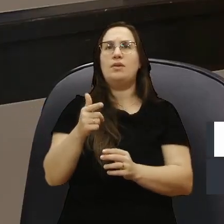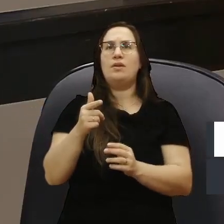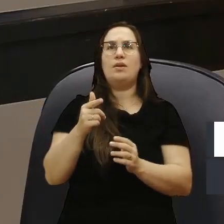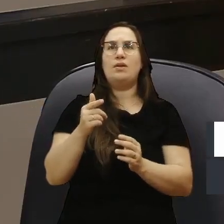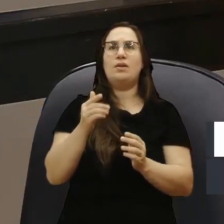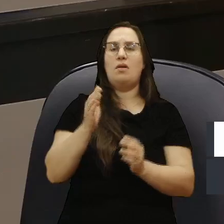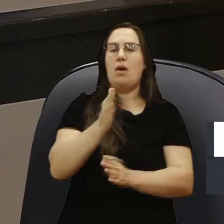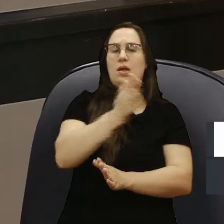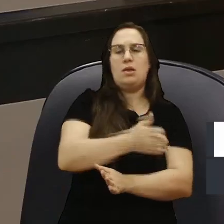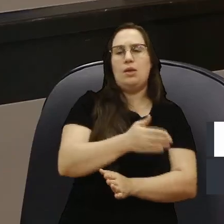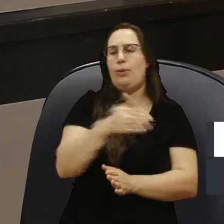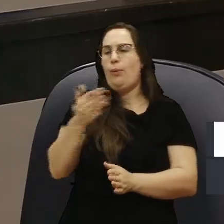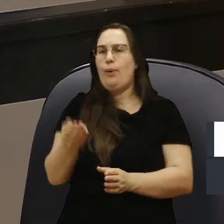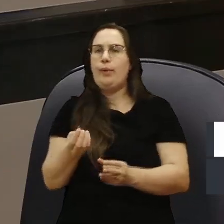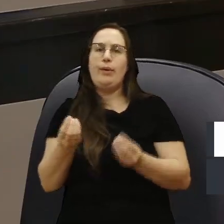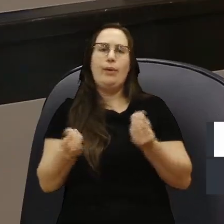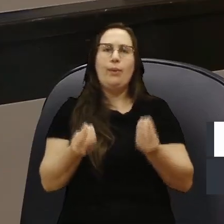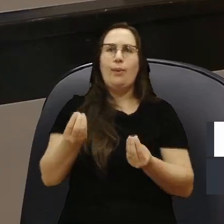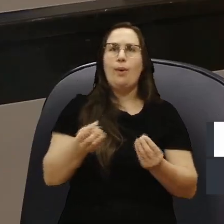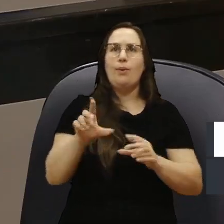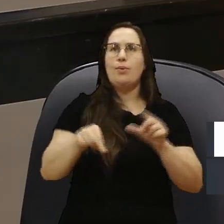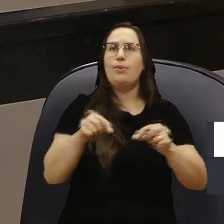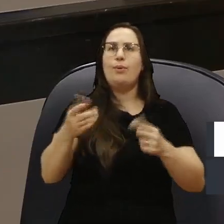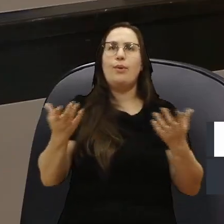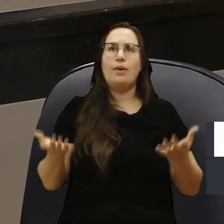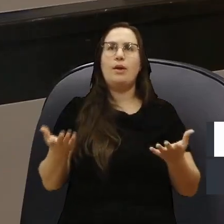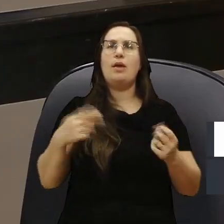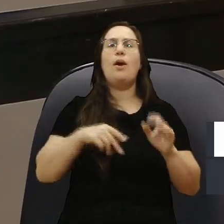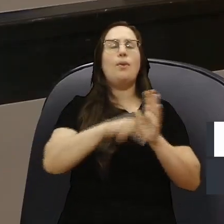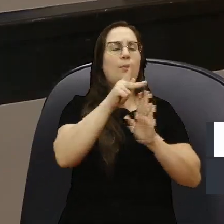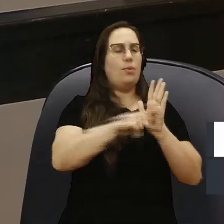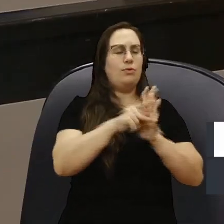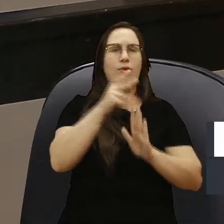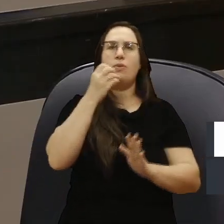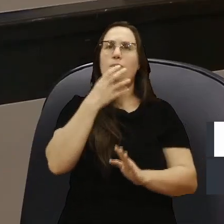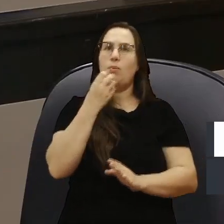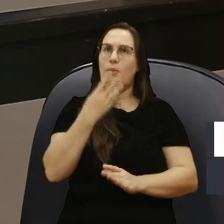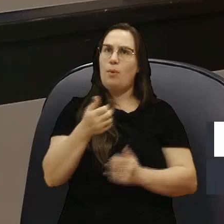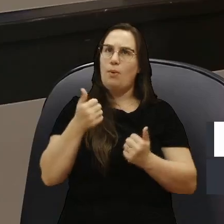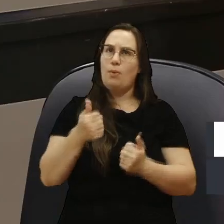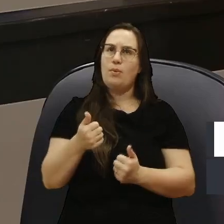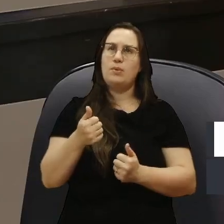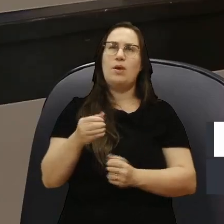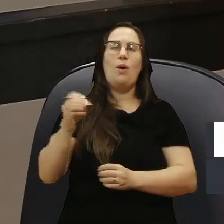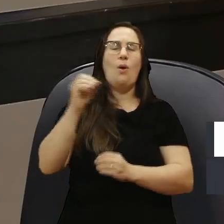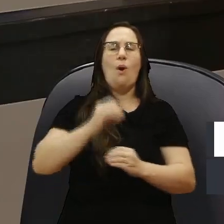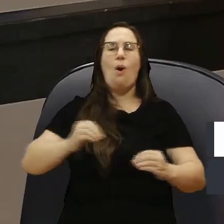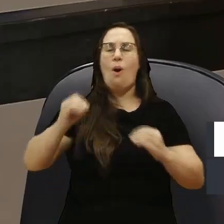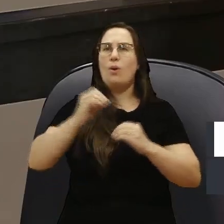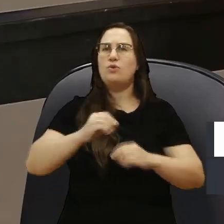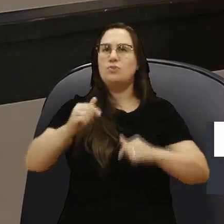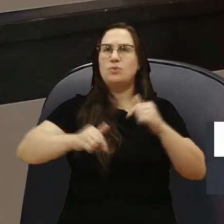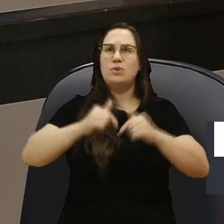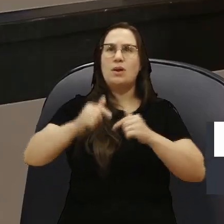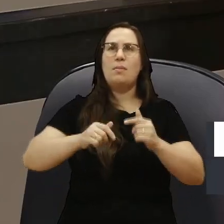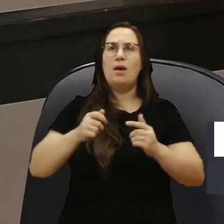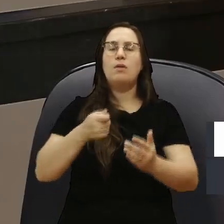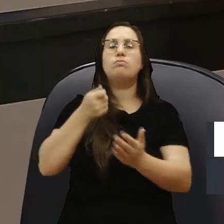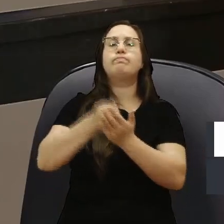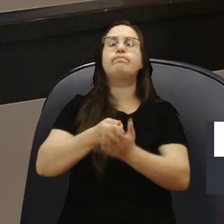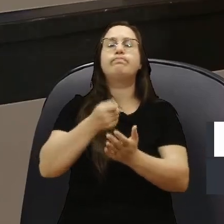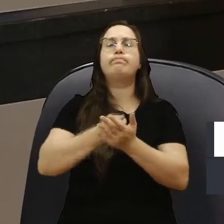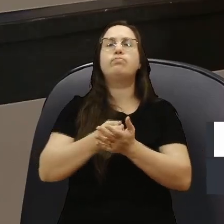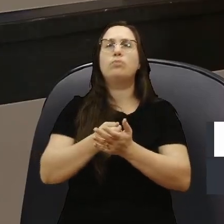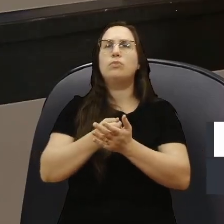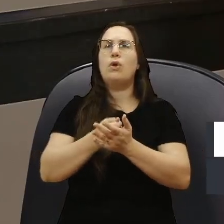para não ter lado. Então, o Bibo vem com esse projeto, que é um projeto muito bom. Não é de hoje que ele faz um excelente trabalho no enfrentamento, né, às